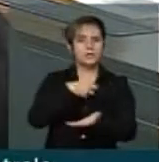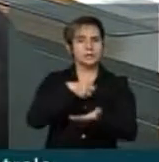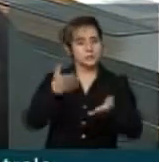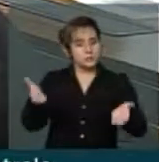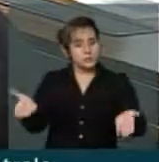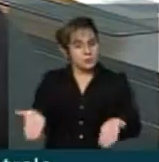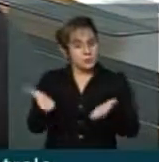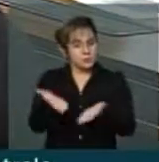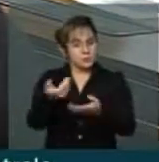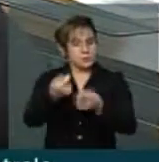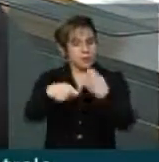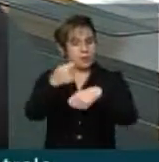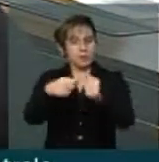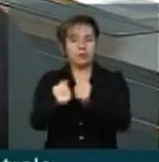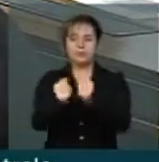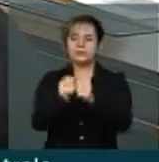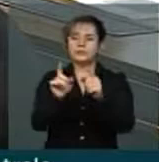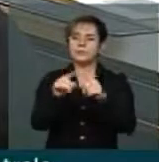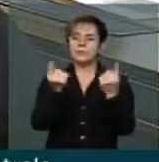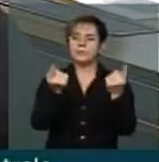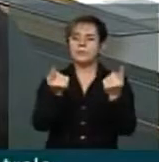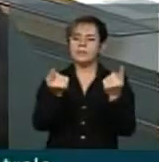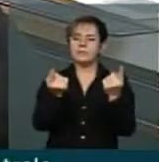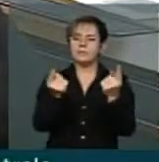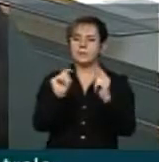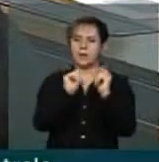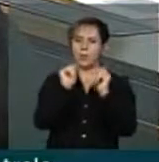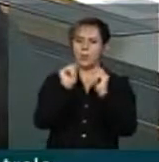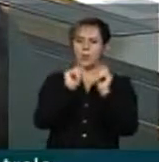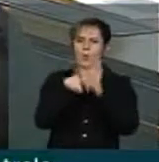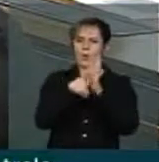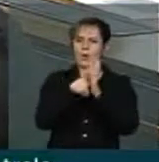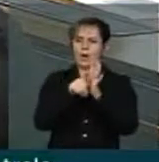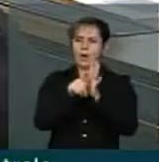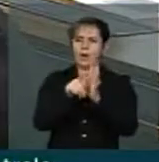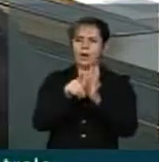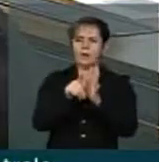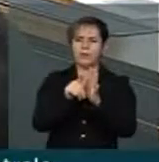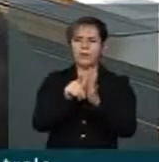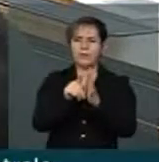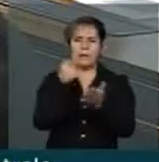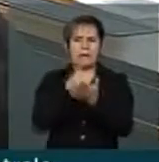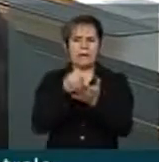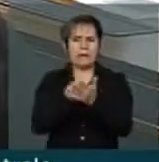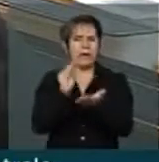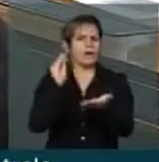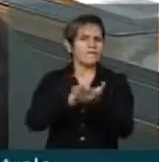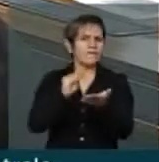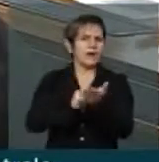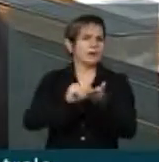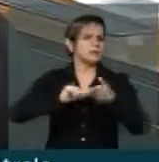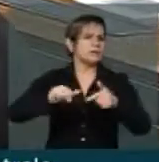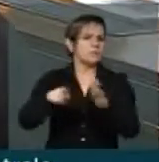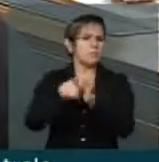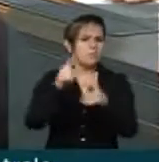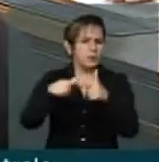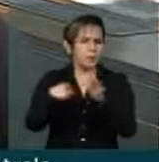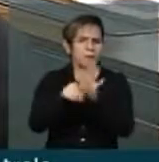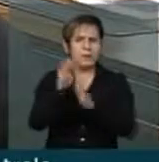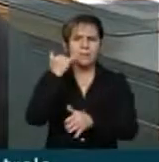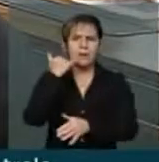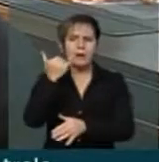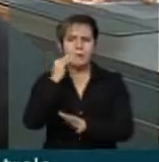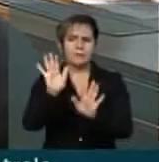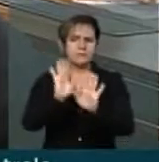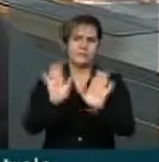estimular mecanismos que não fiquem com ônus da Anatel ou do governo, dizer vamos impor despesa ao consumidor. Não é impor despesa